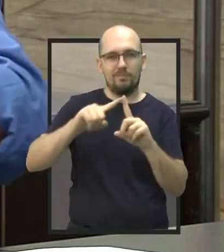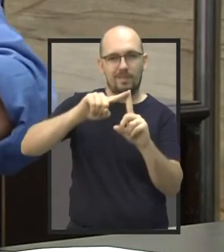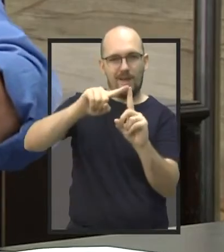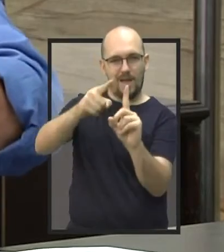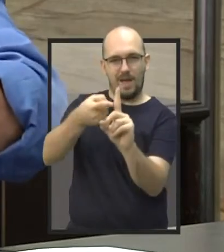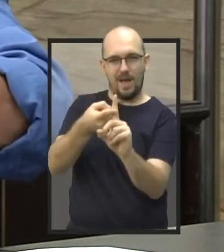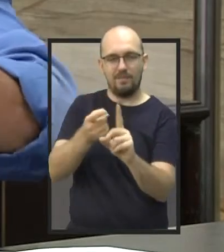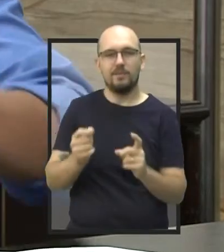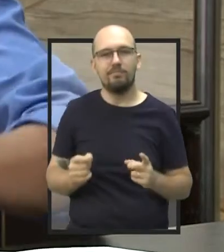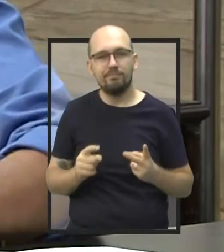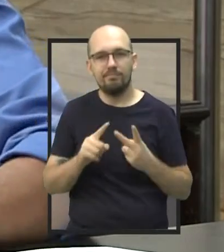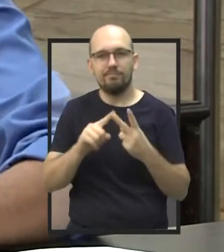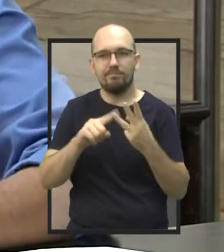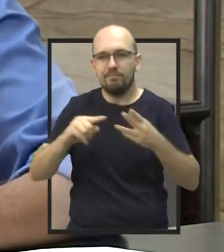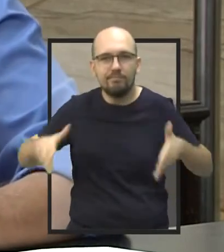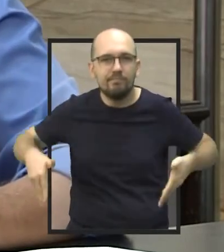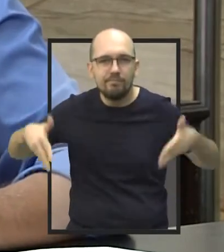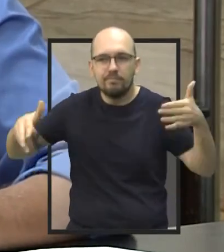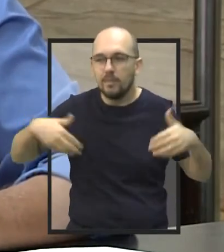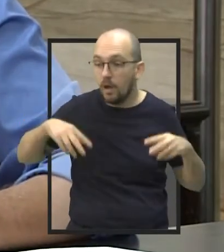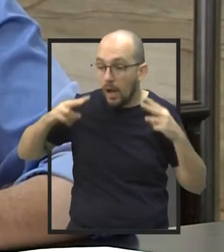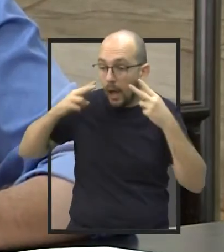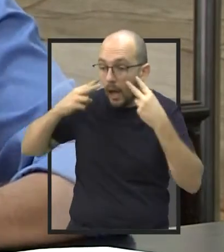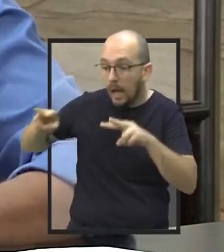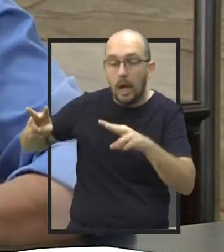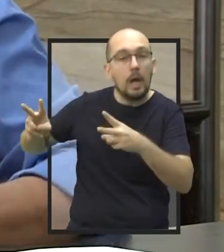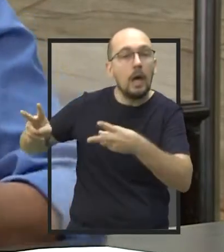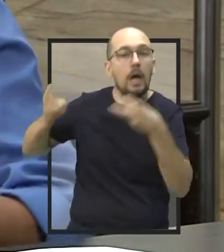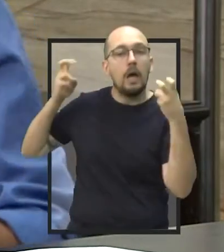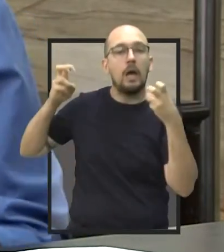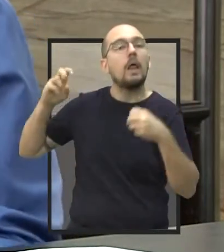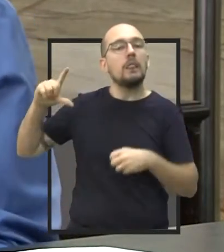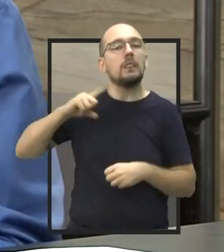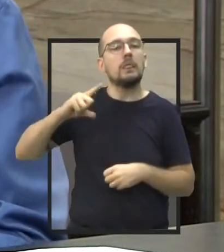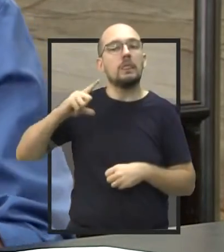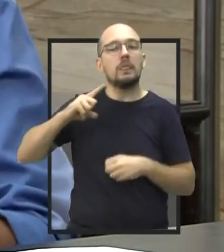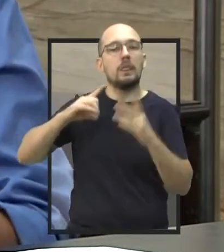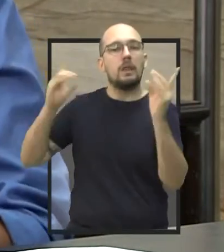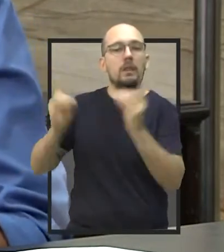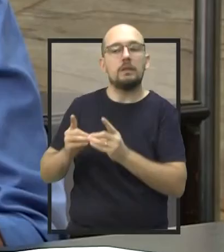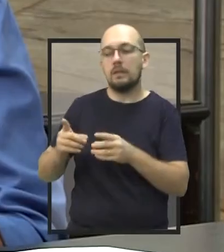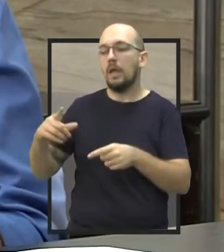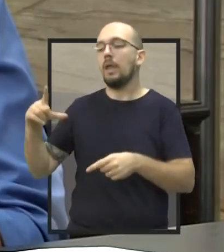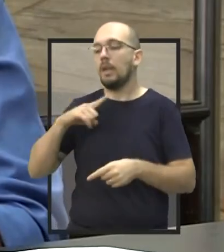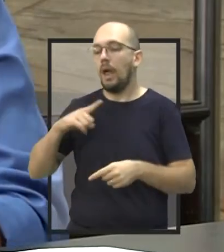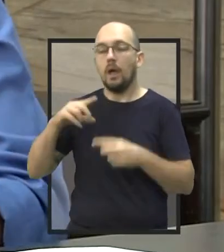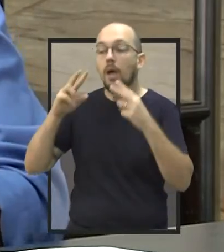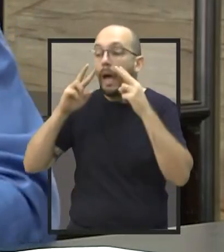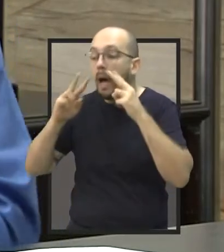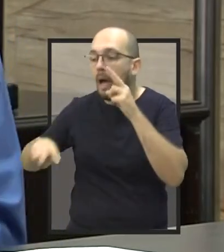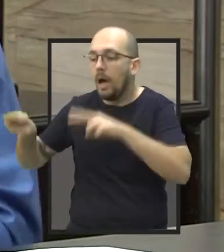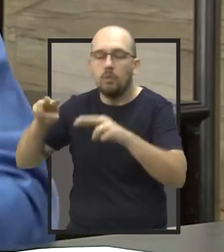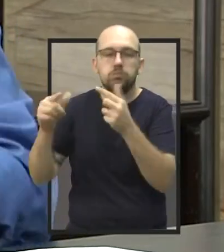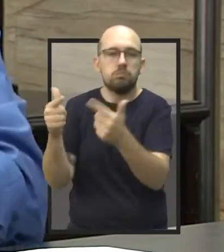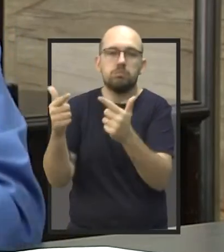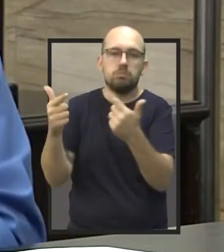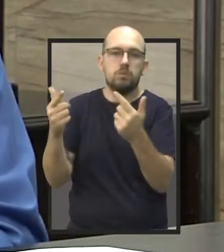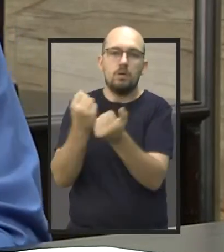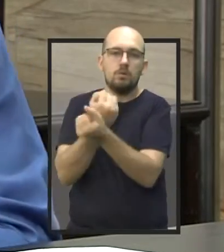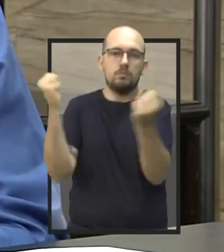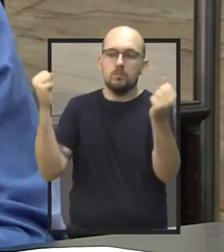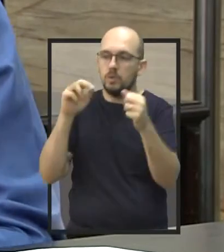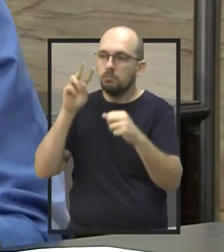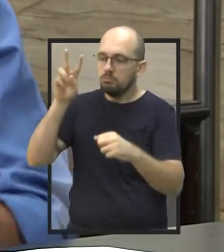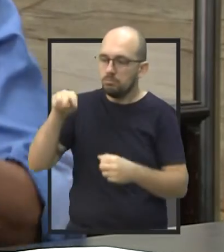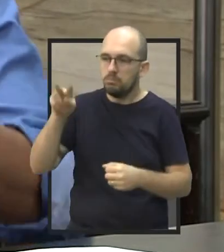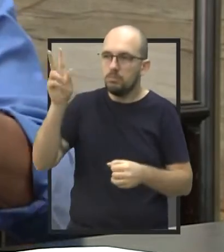você consegue perceber, por exemplo, a dificuldade dele, o problema dele, ou a dificuldade